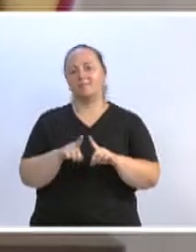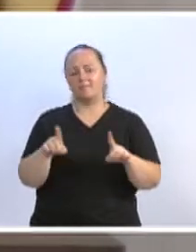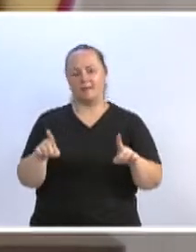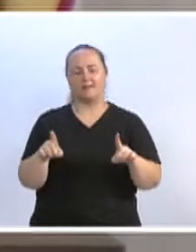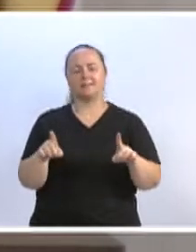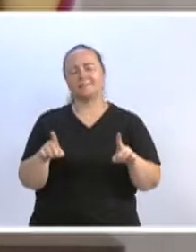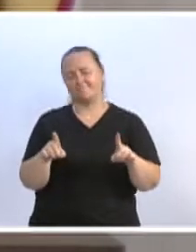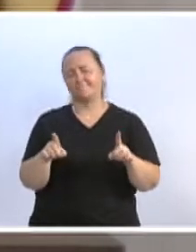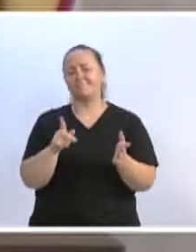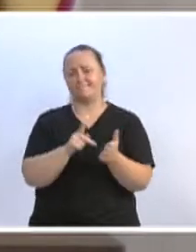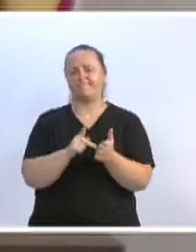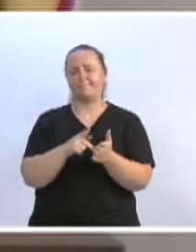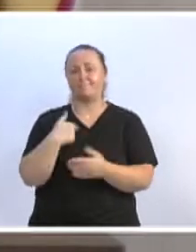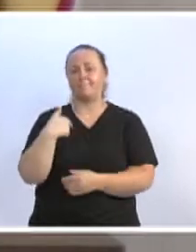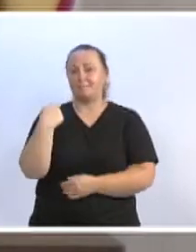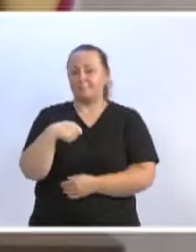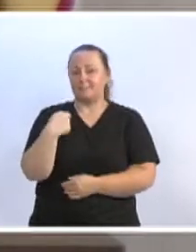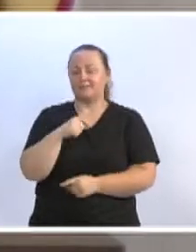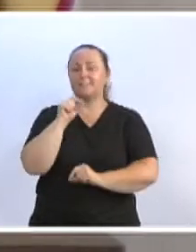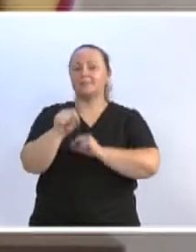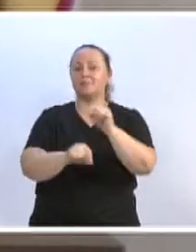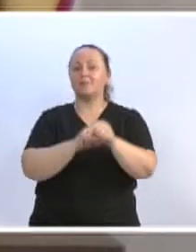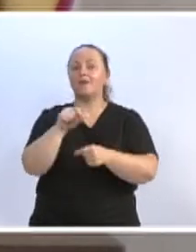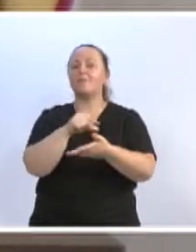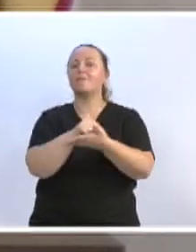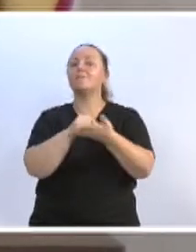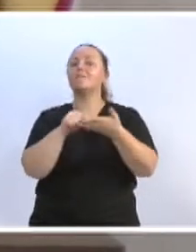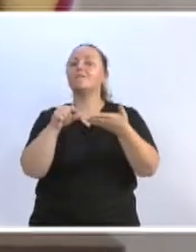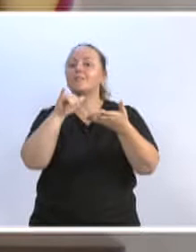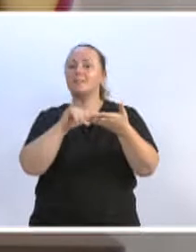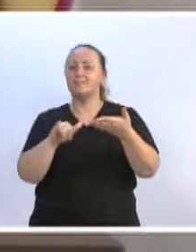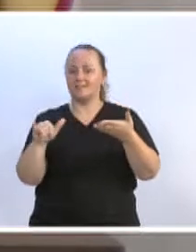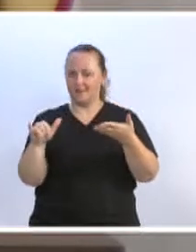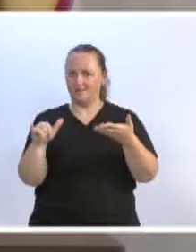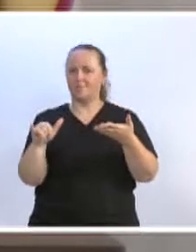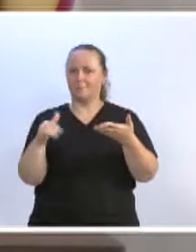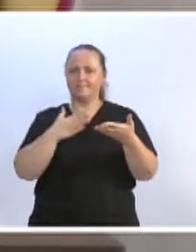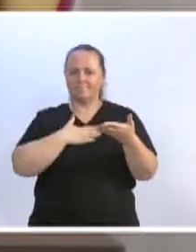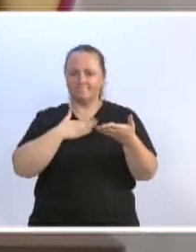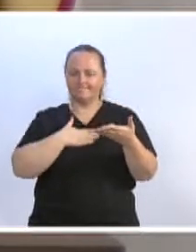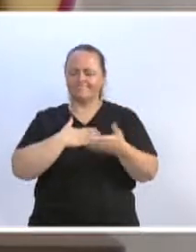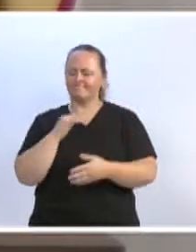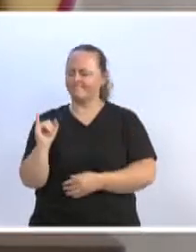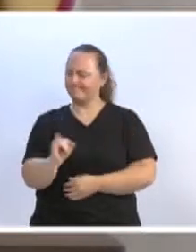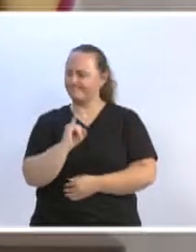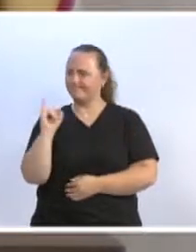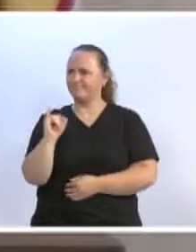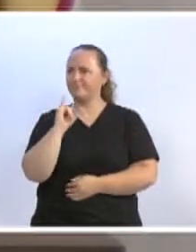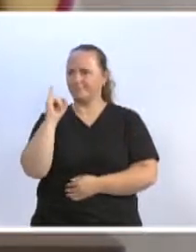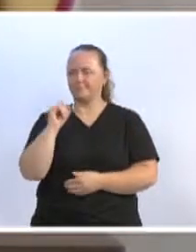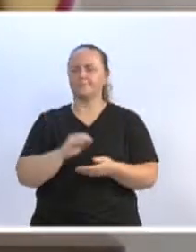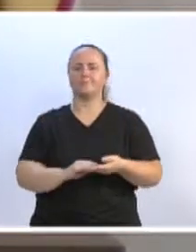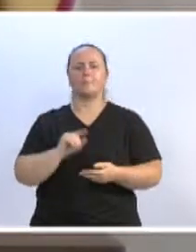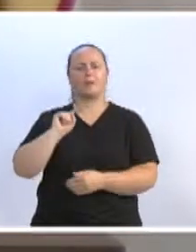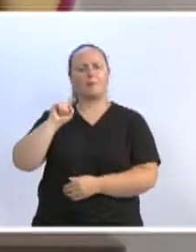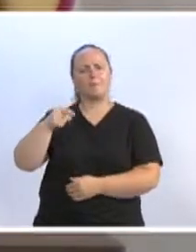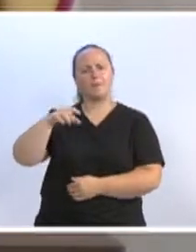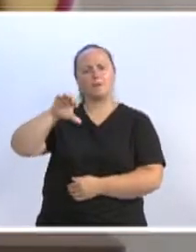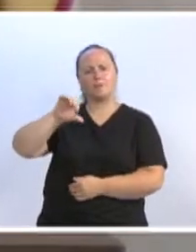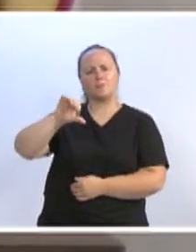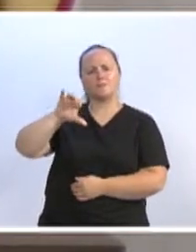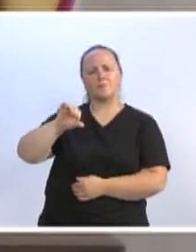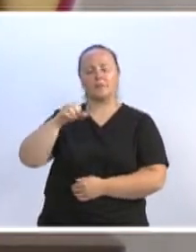deixar de falar de um versículo e de falar de um versículo que para mim foi fundamental. Lá em